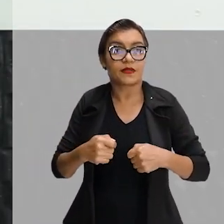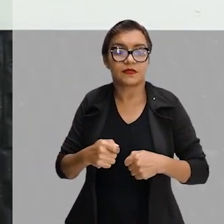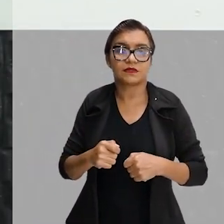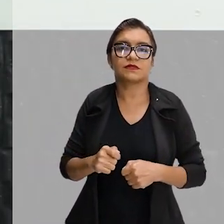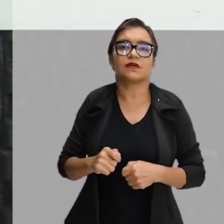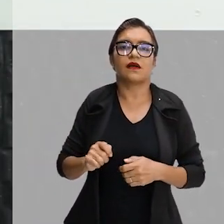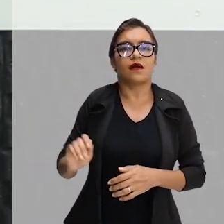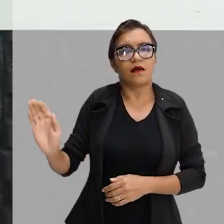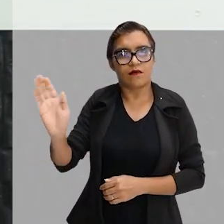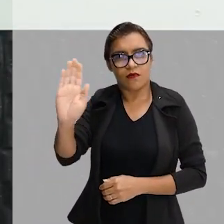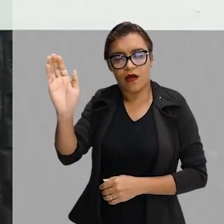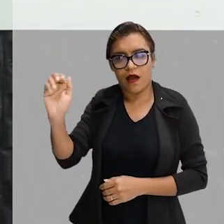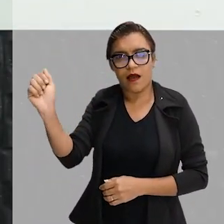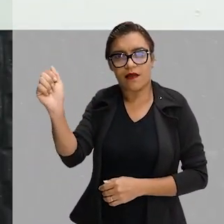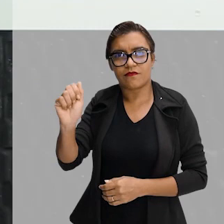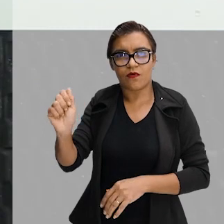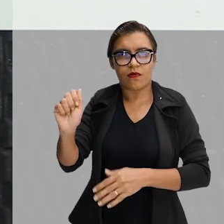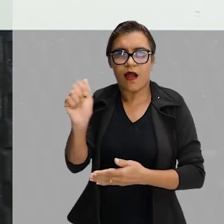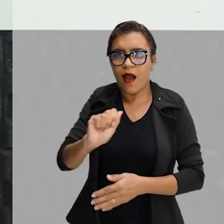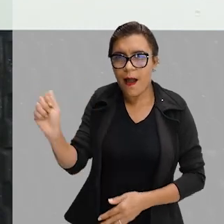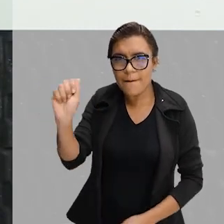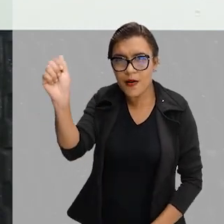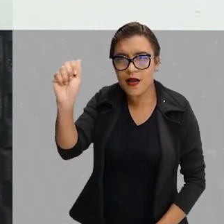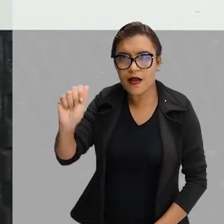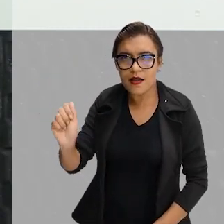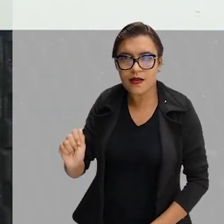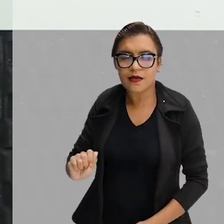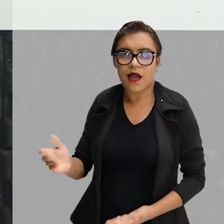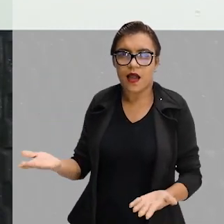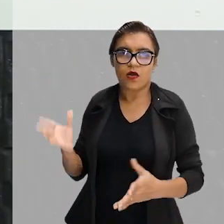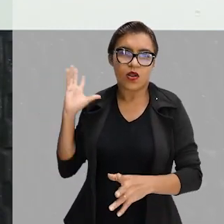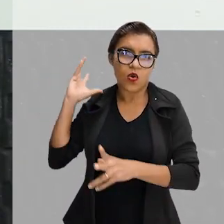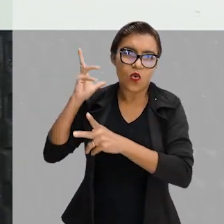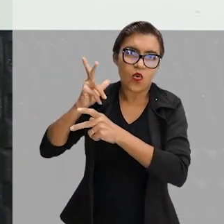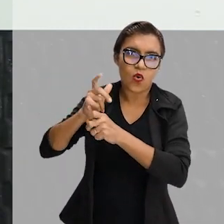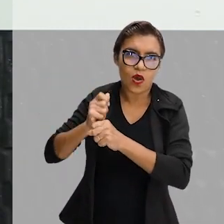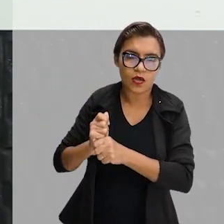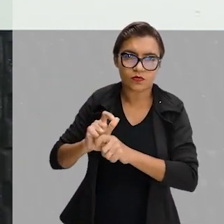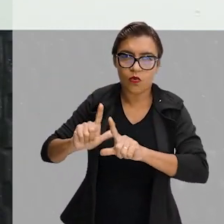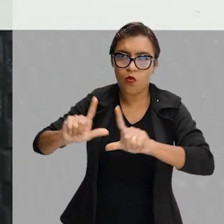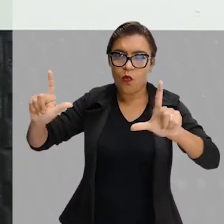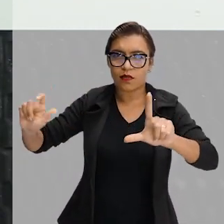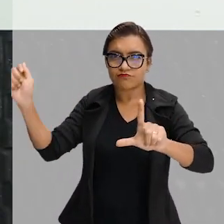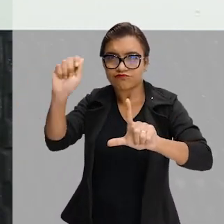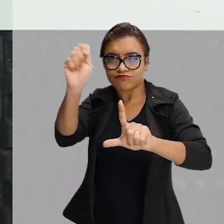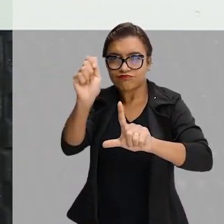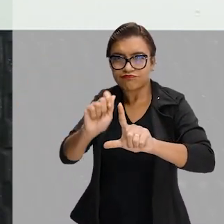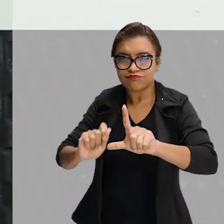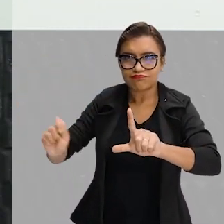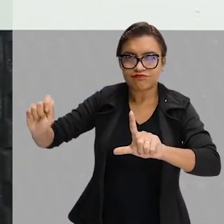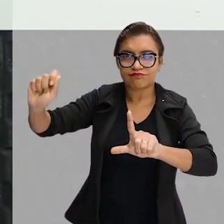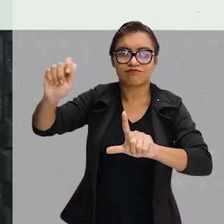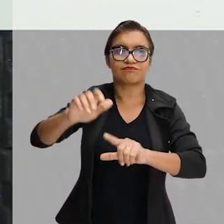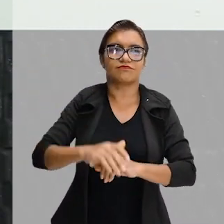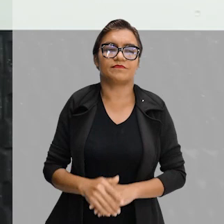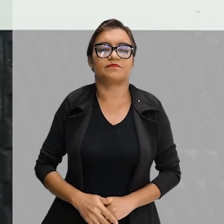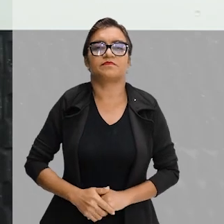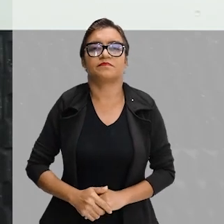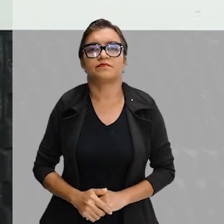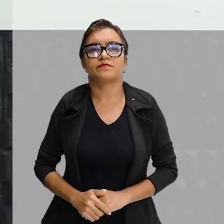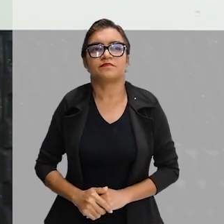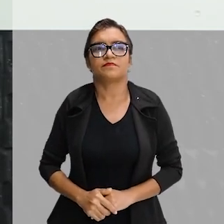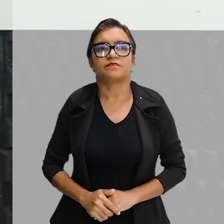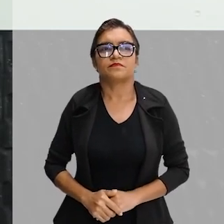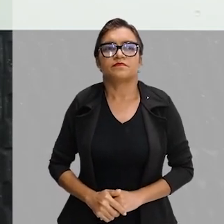vou apagar essa pequena ou esse pequeno resumo que nós fizemos agora há pouco, ok? Então tá aqui.